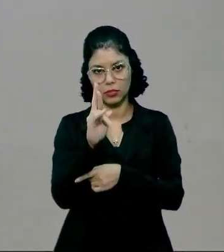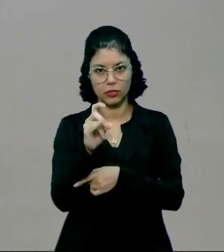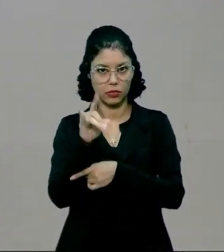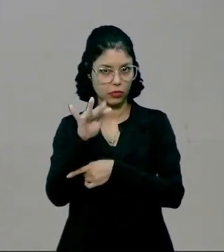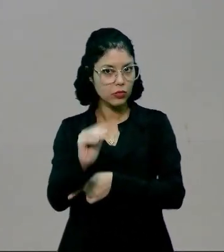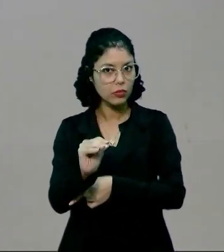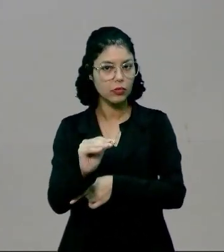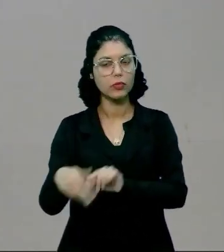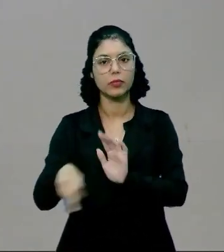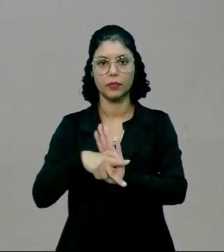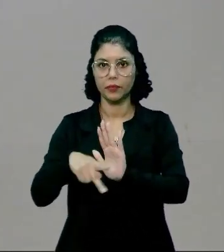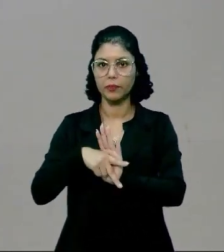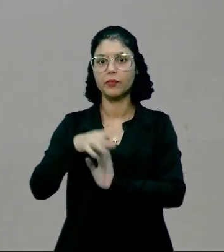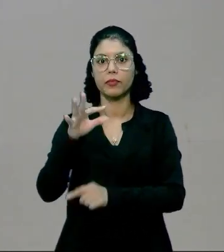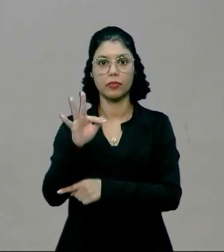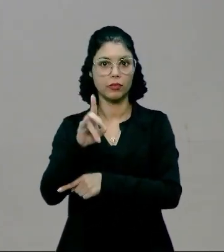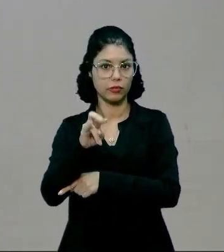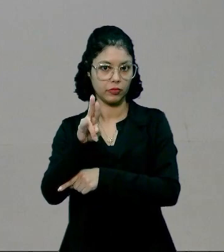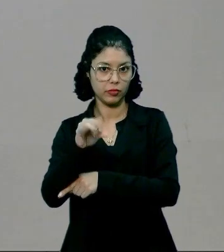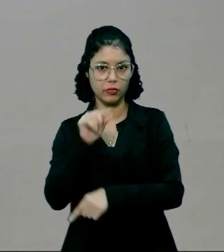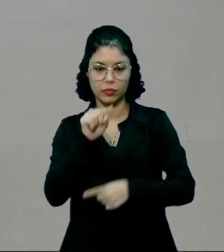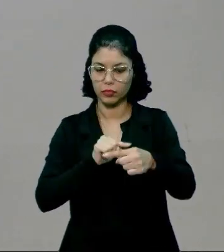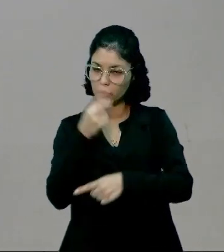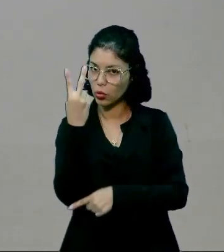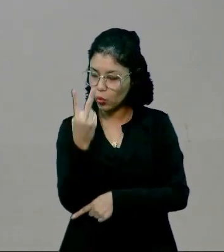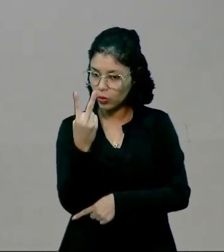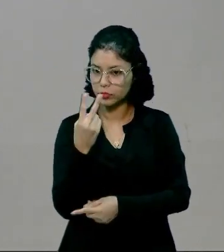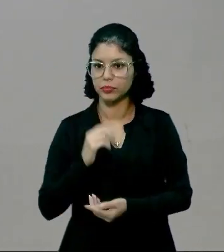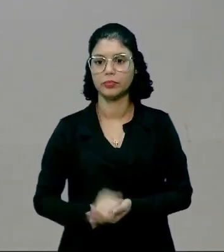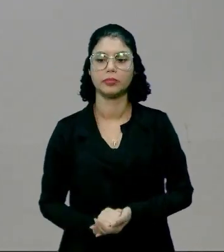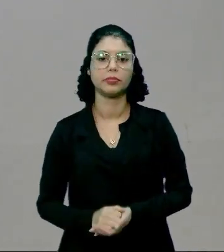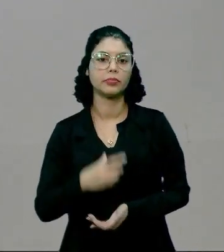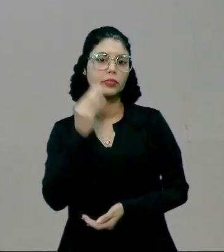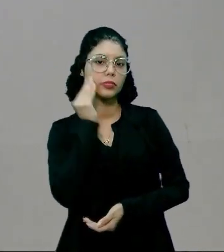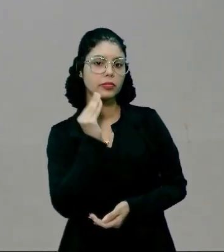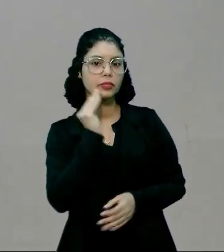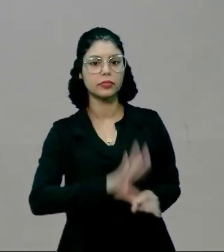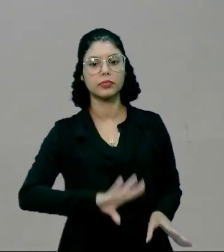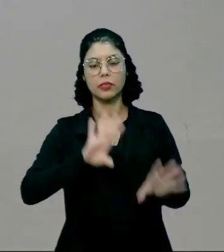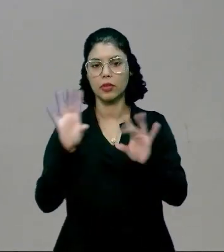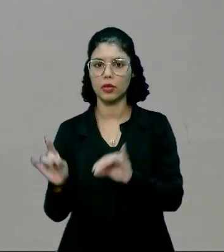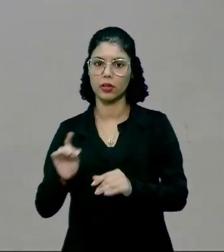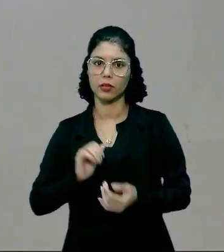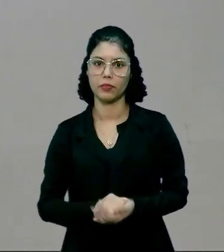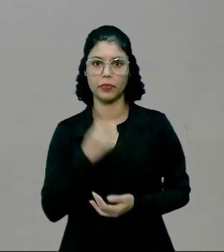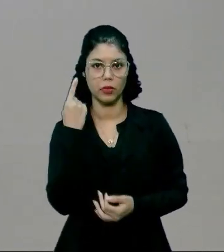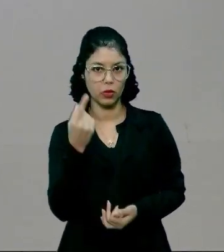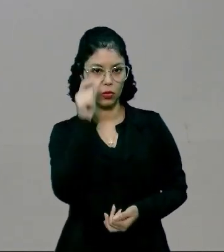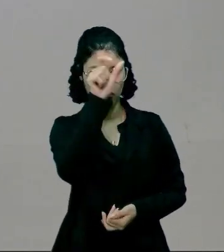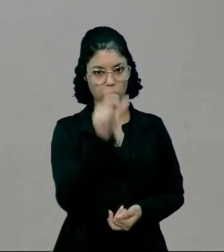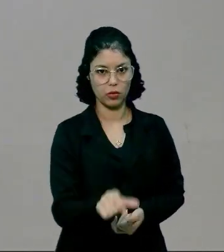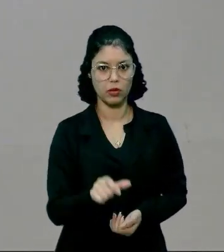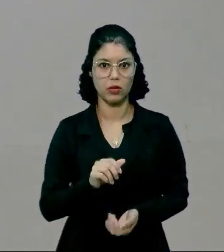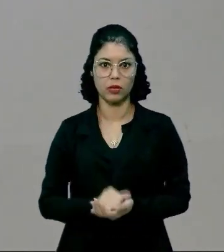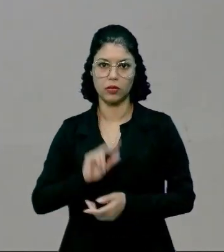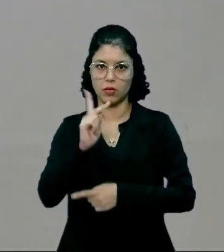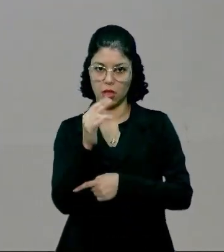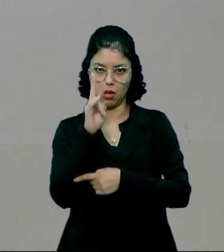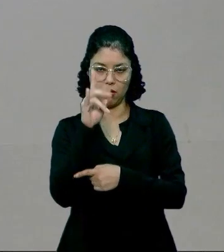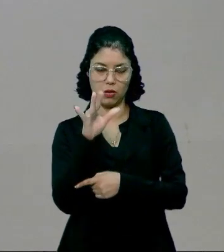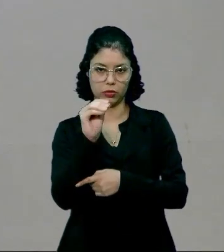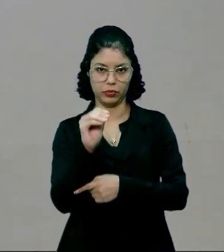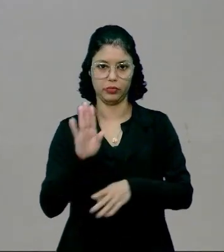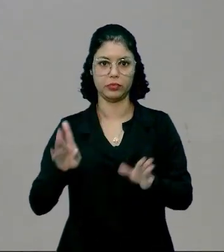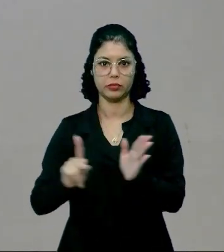Fernando Pessoa. Lembrando que essa aula está dividida em duas partes, a gente vai tentar trazer aqui um dos heterônimos de